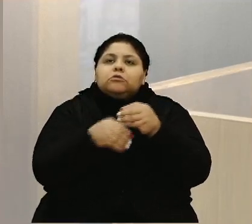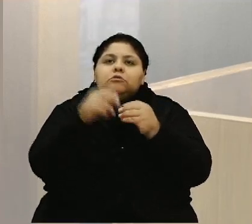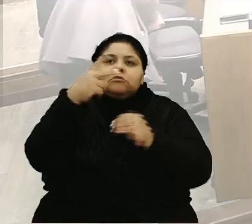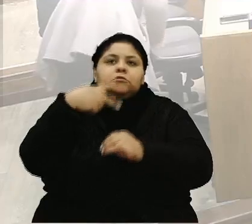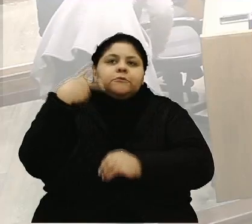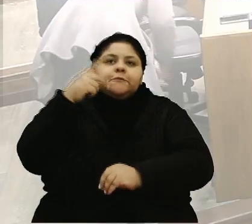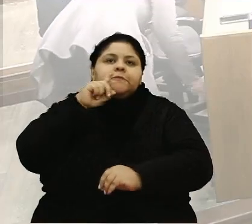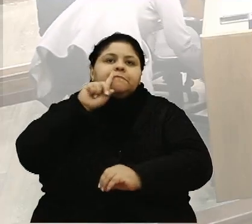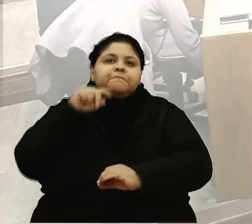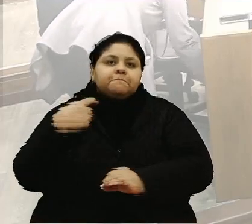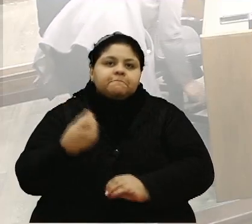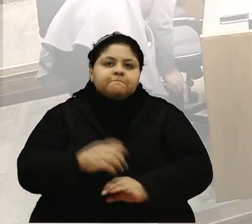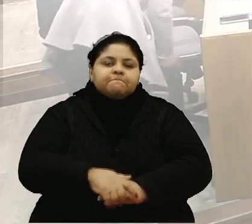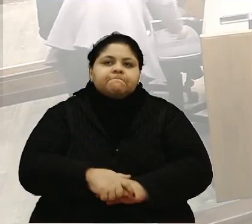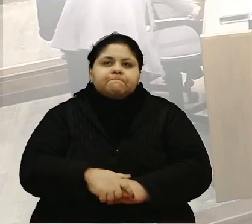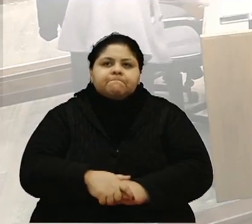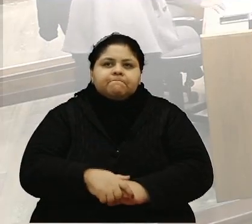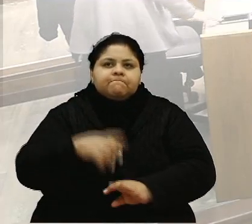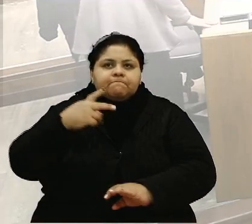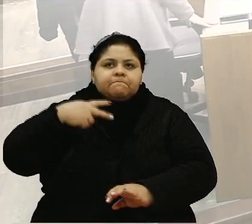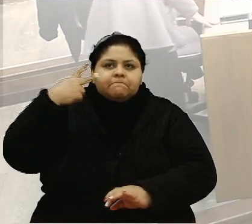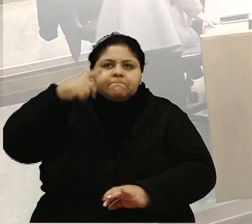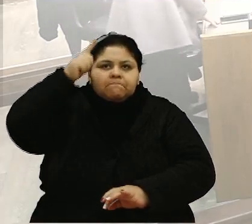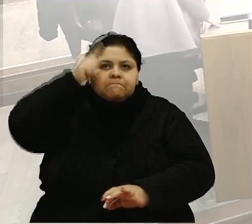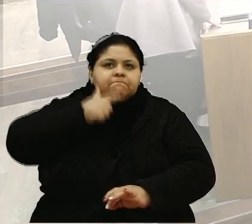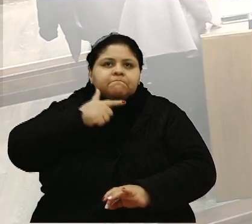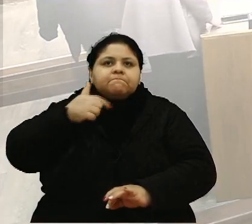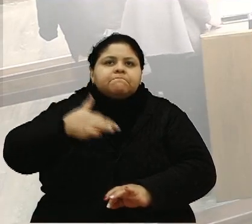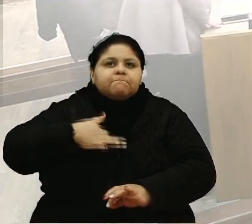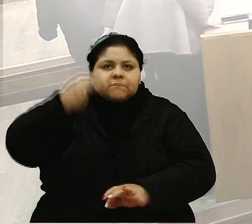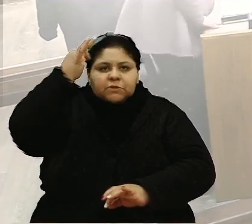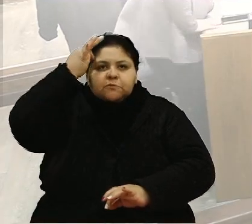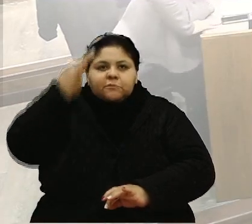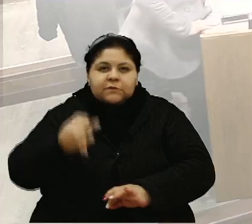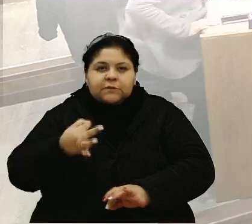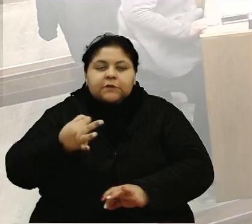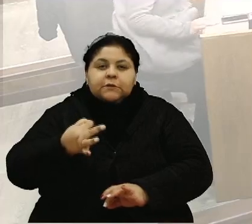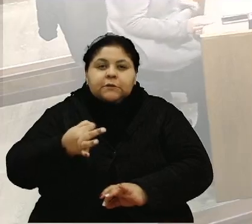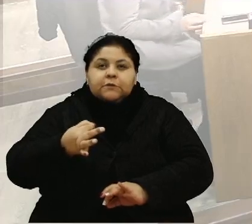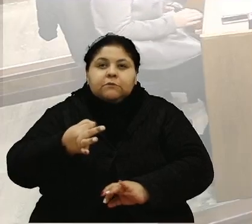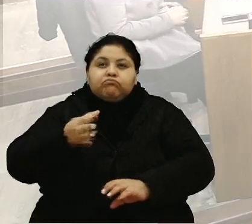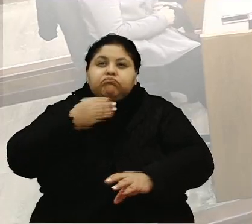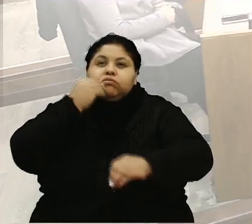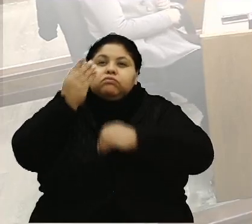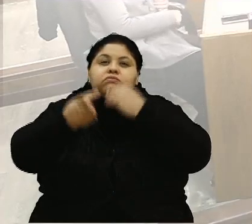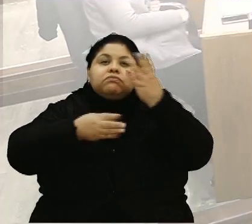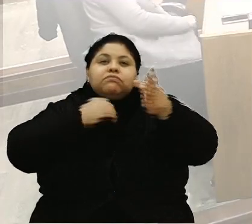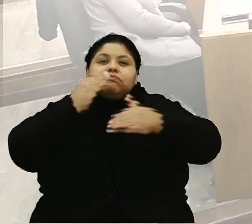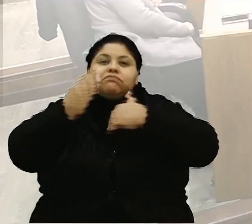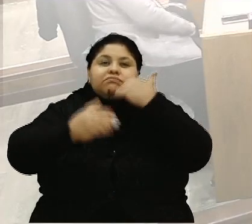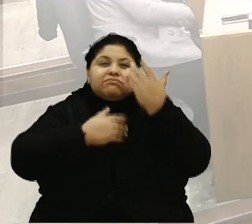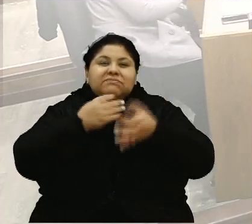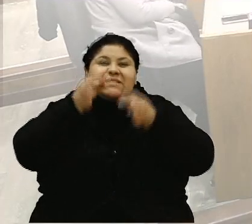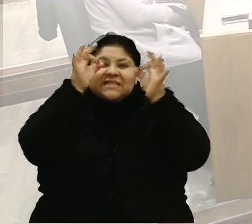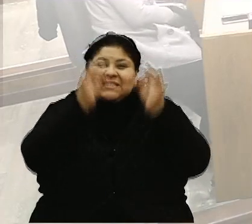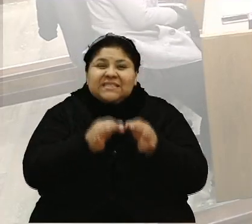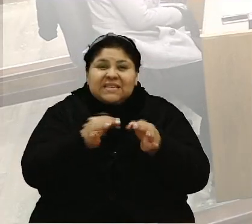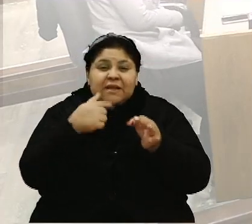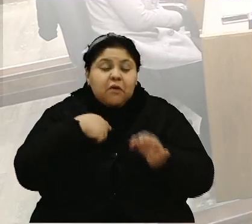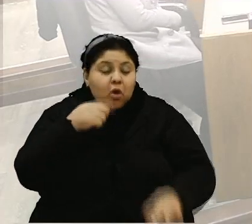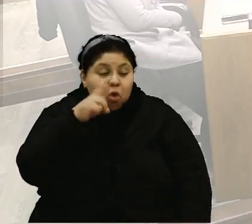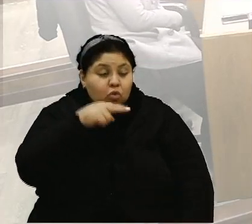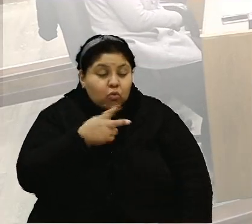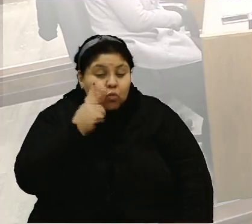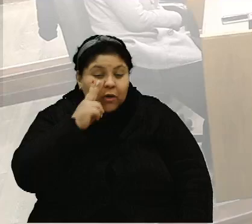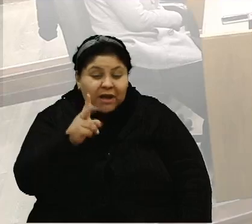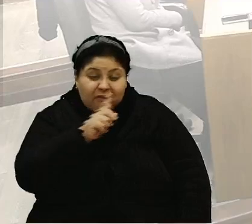Gladys. Vereador Lucas, eu entendo esse seu desabafo e o senhor está correto. Eu nunca vi o